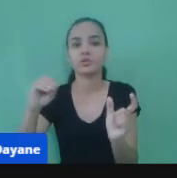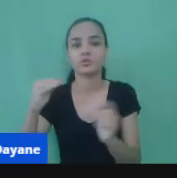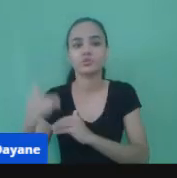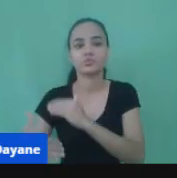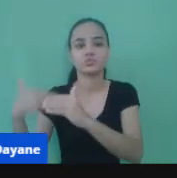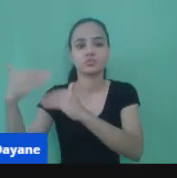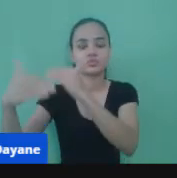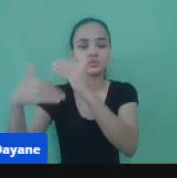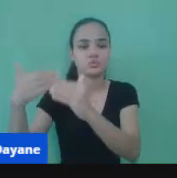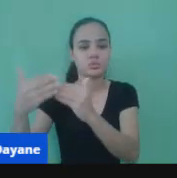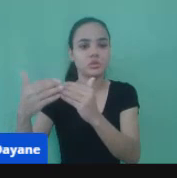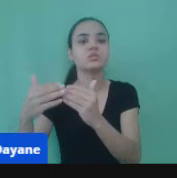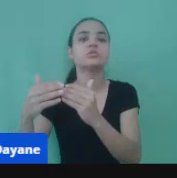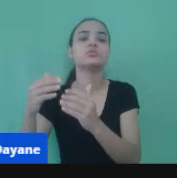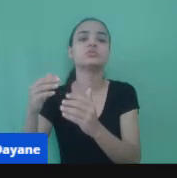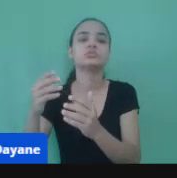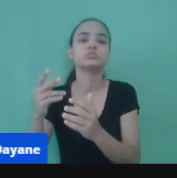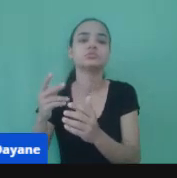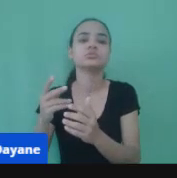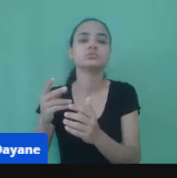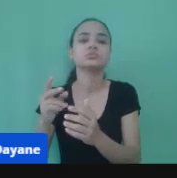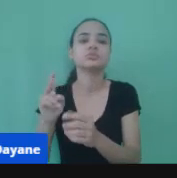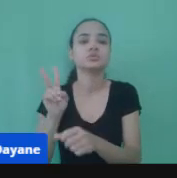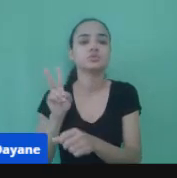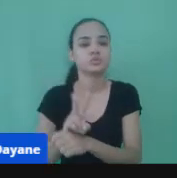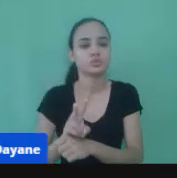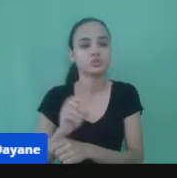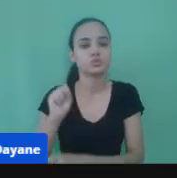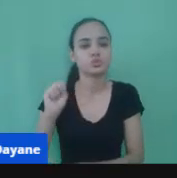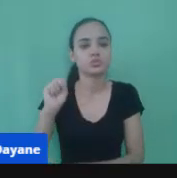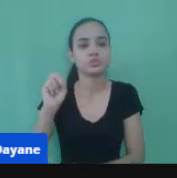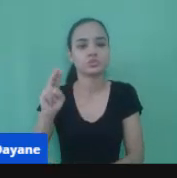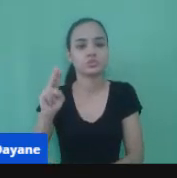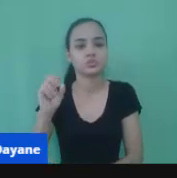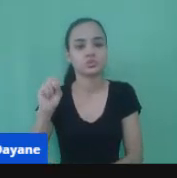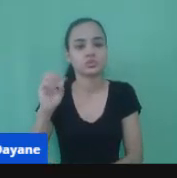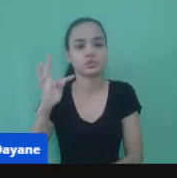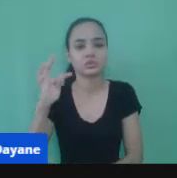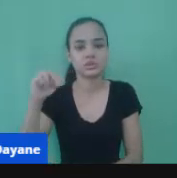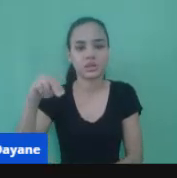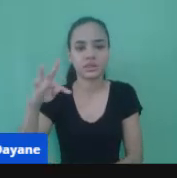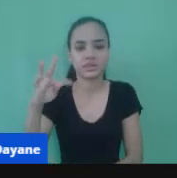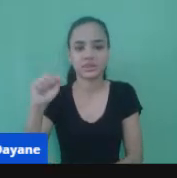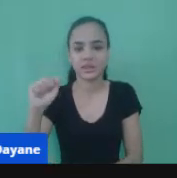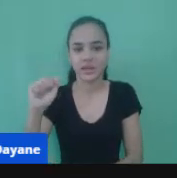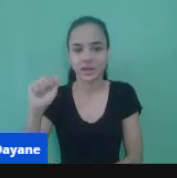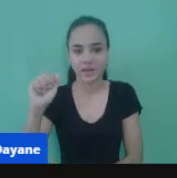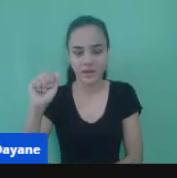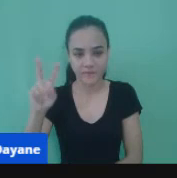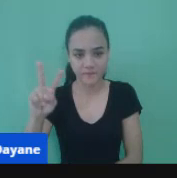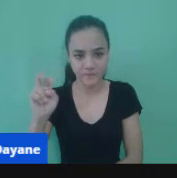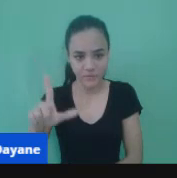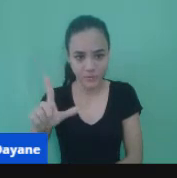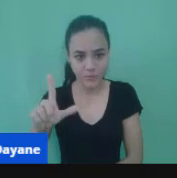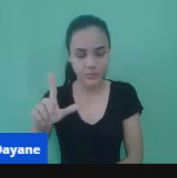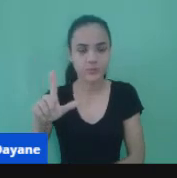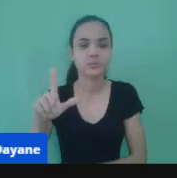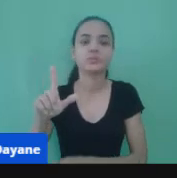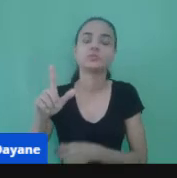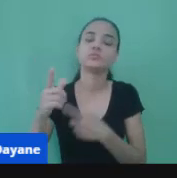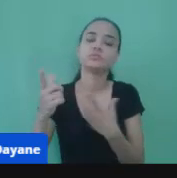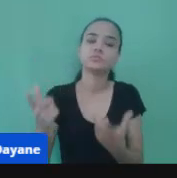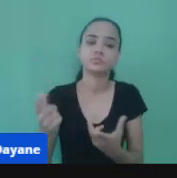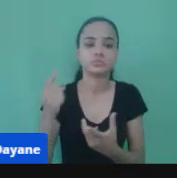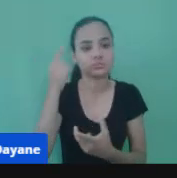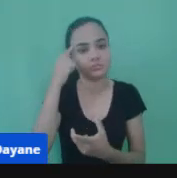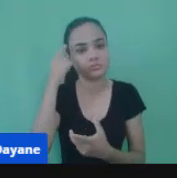mesmo ambiente que a gente tem hoje, né? Mas se a gente parar para pensar de 87 para cá, a gente está garantindo, né? Na verdade, a gente